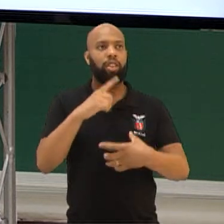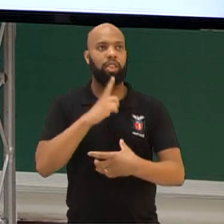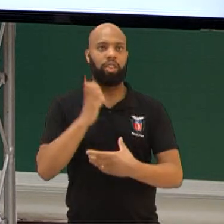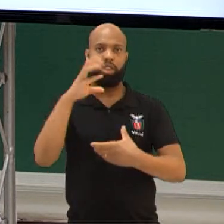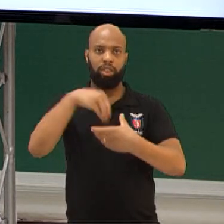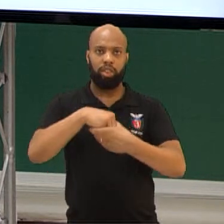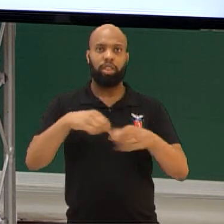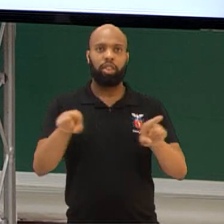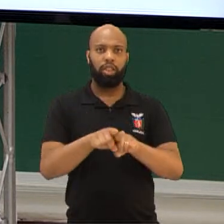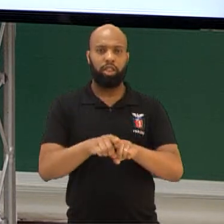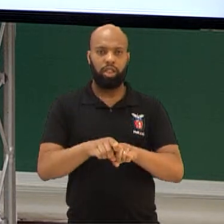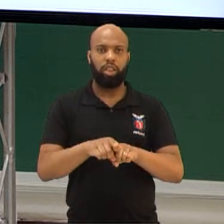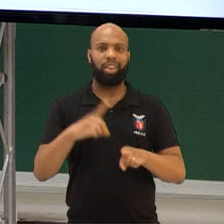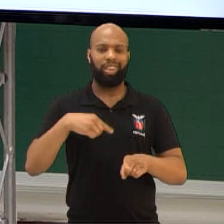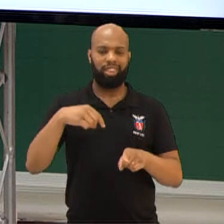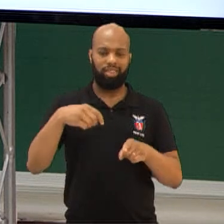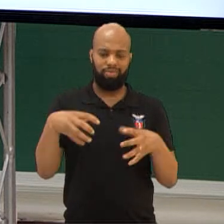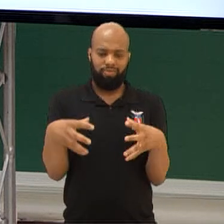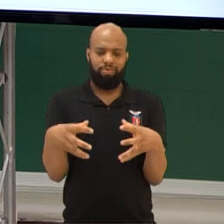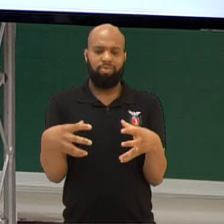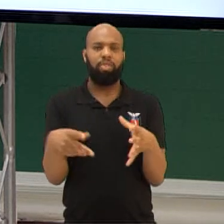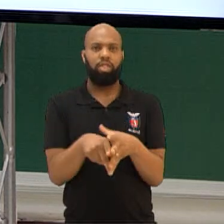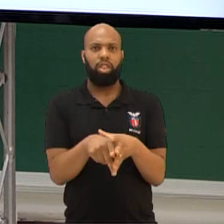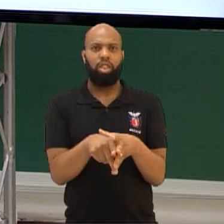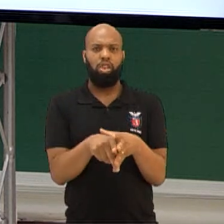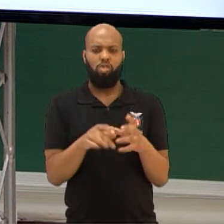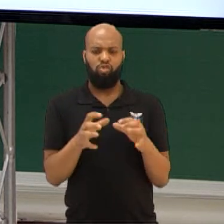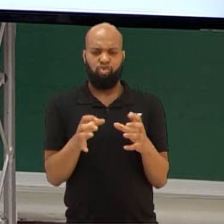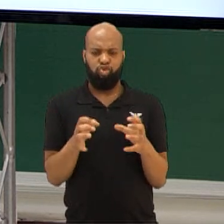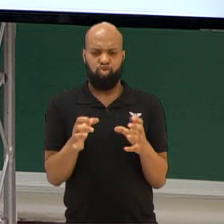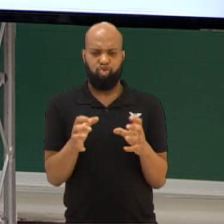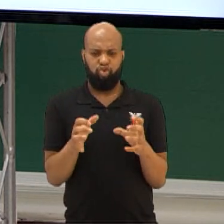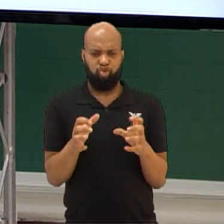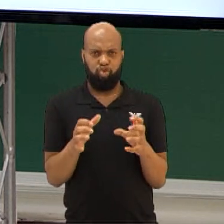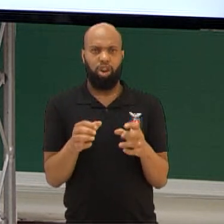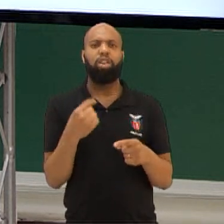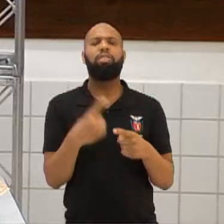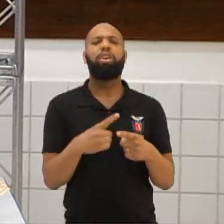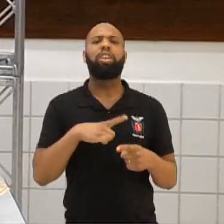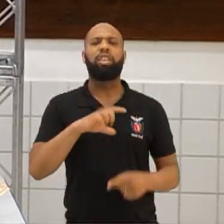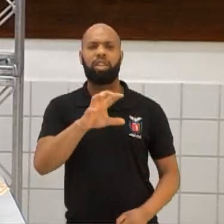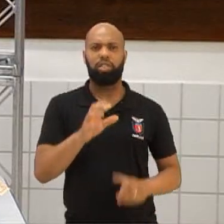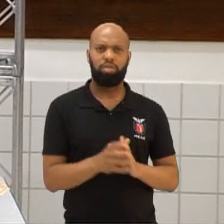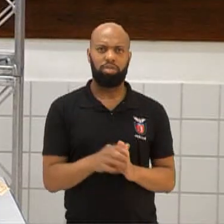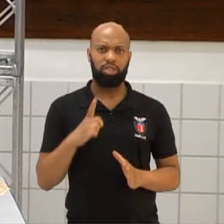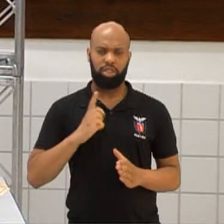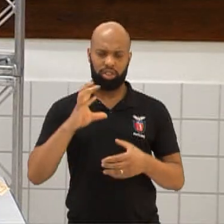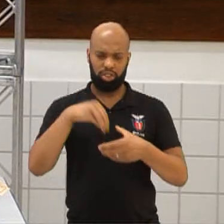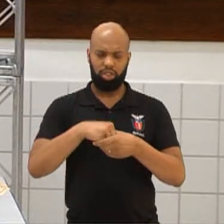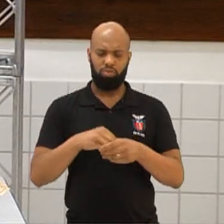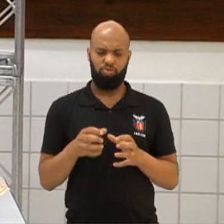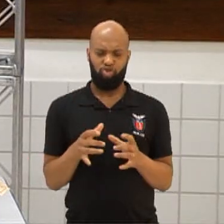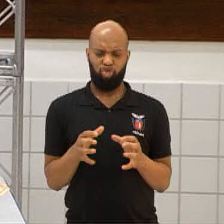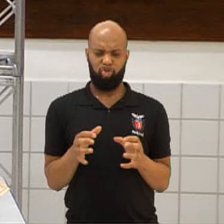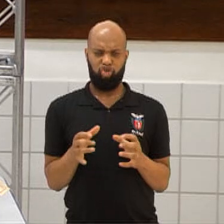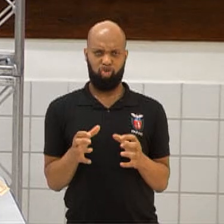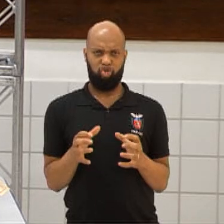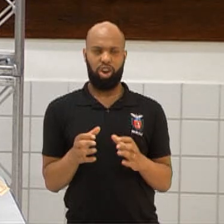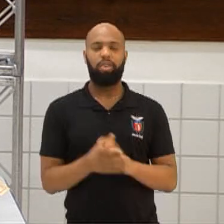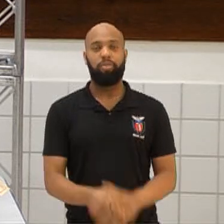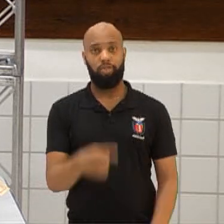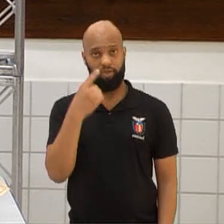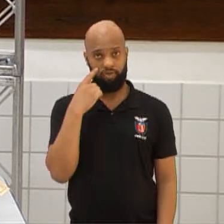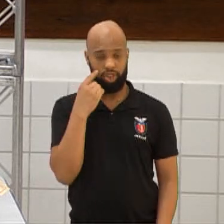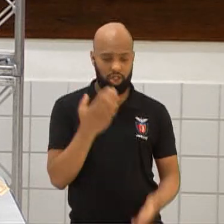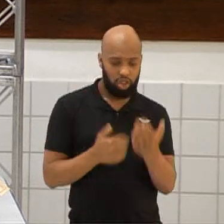câmara de fermentação, que eu vou chamar de seco. Por que isso, professor? Por que eu vou ter essa câmara? Tá? Pessoal, vamos pensar aqui